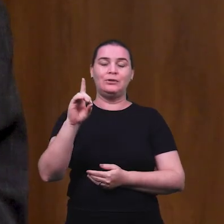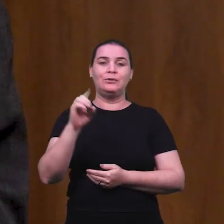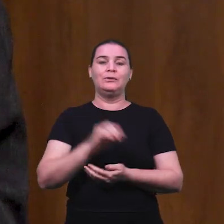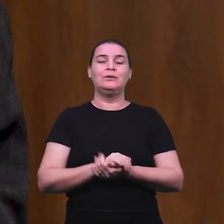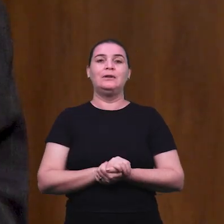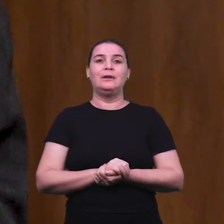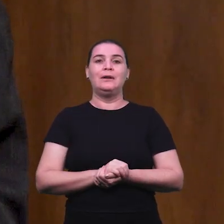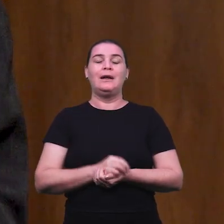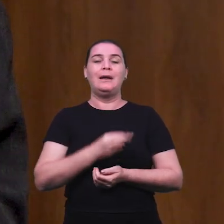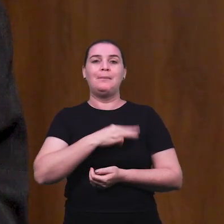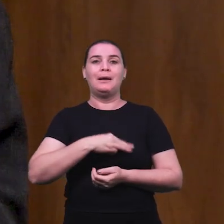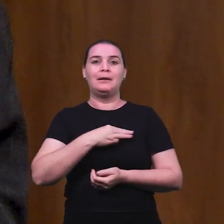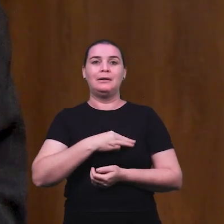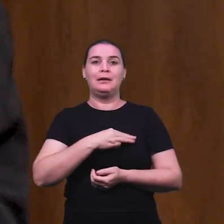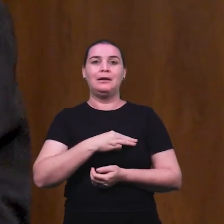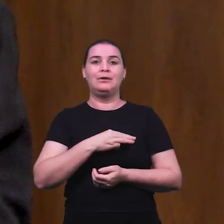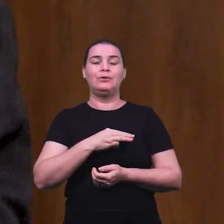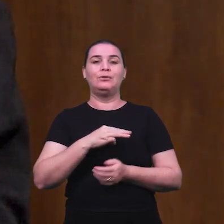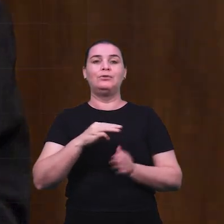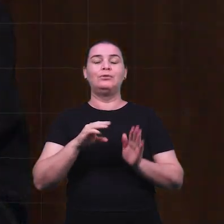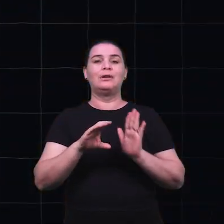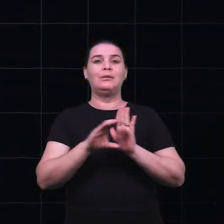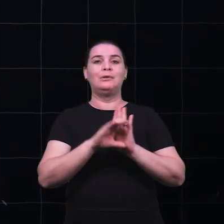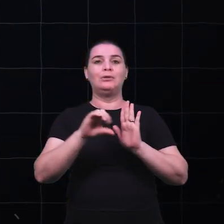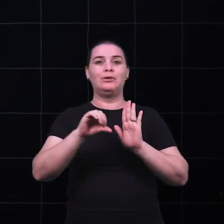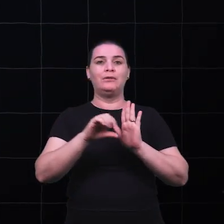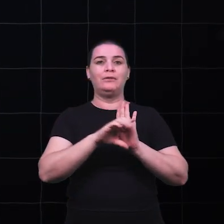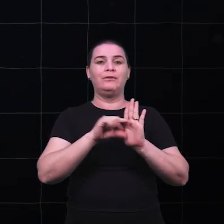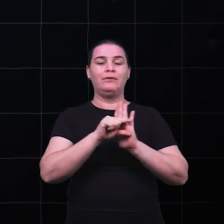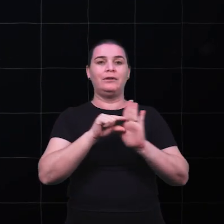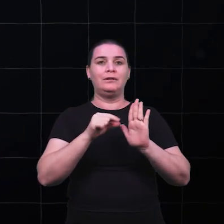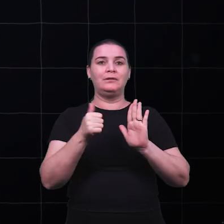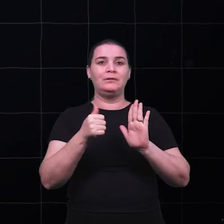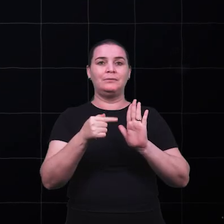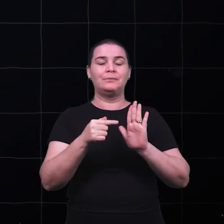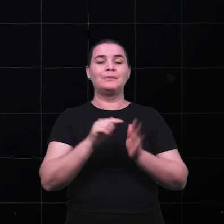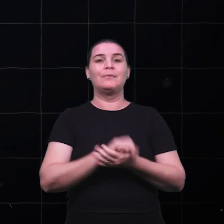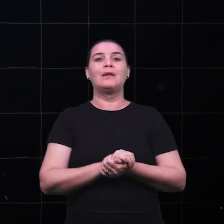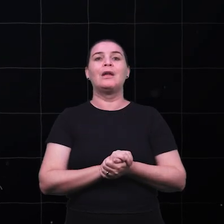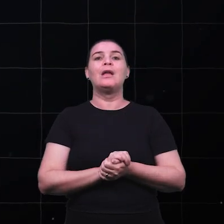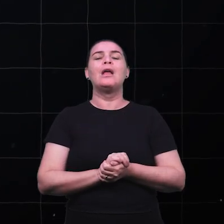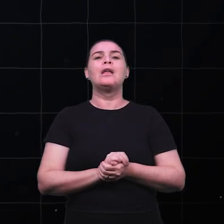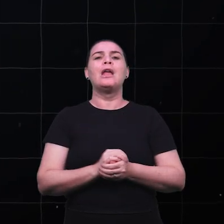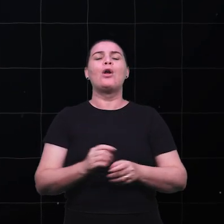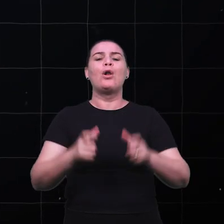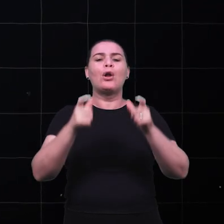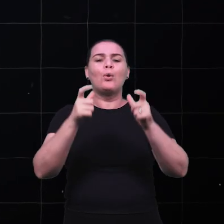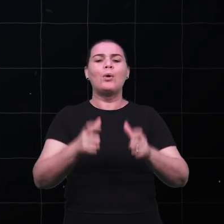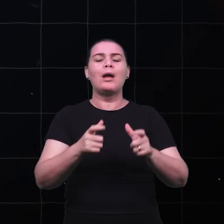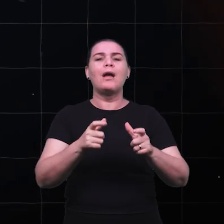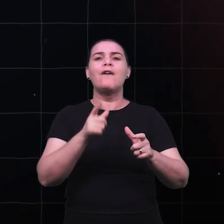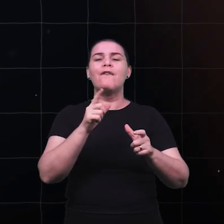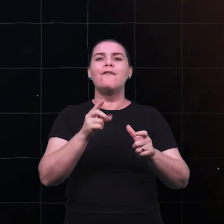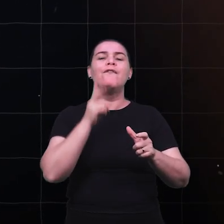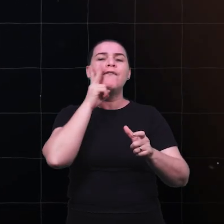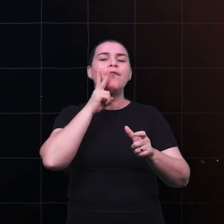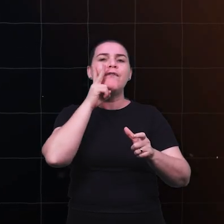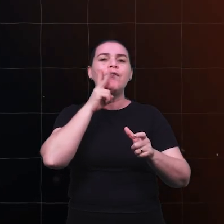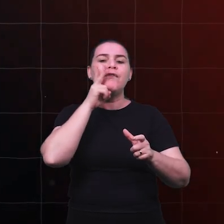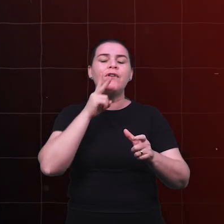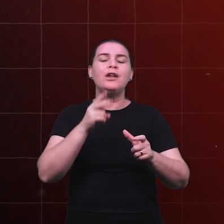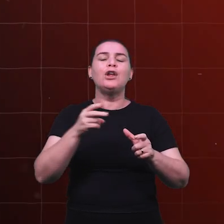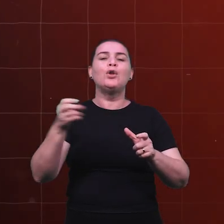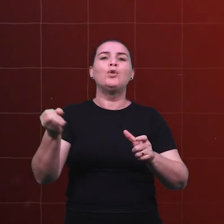Mateus 9:17. O Senhor Jesus ensinando: nem se deita vinho novo em odres velhos, aliás, rompem-se os odres,